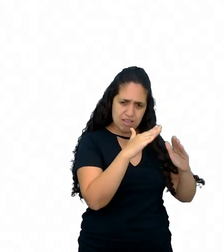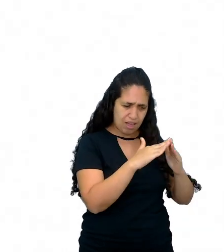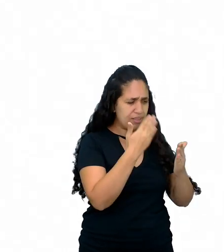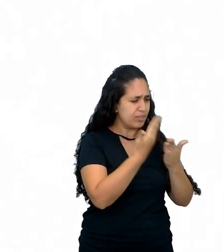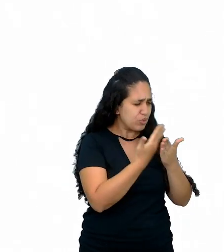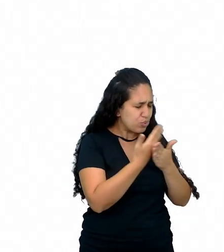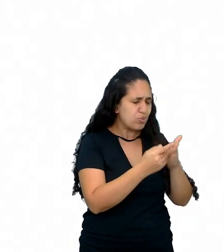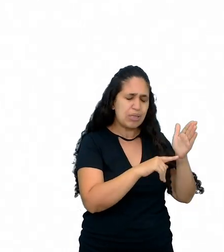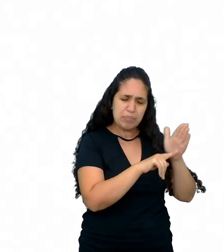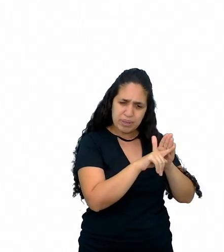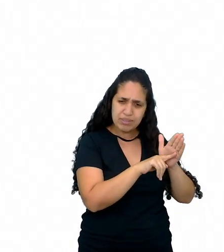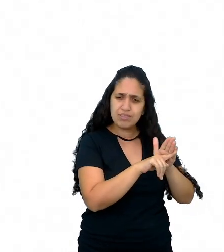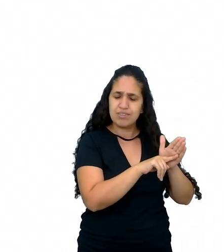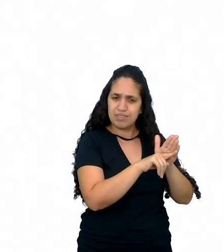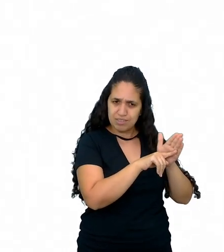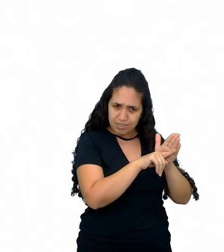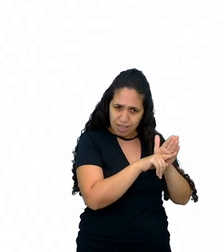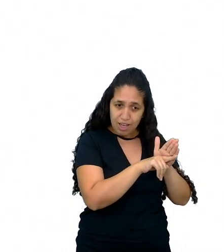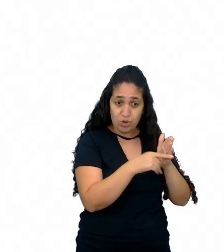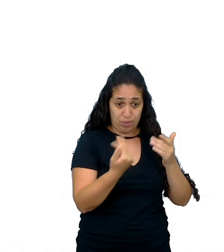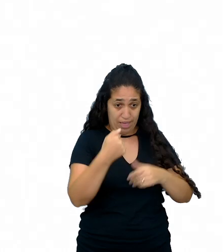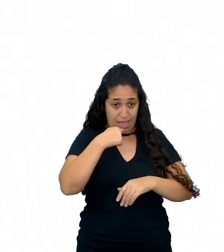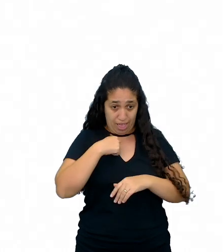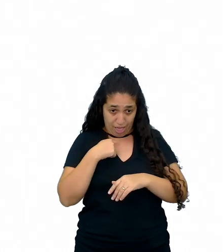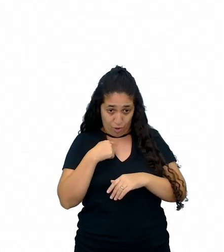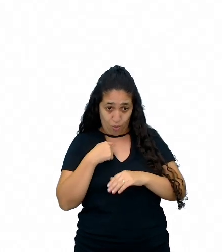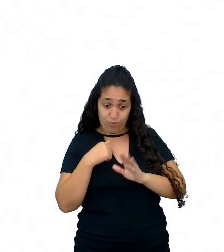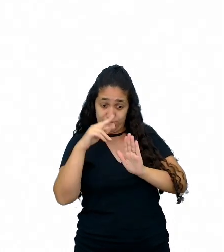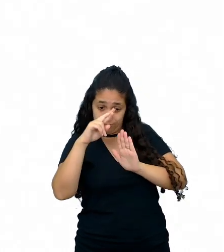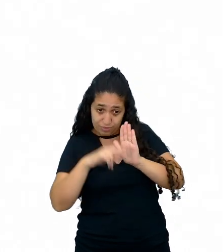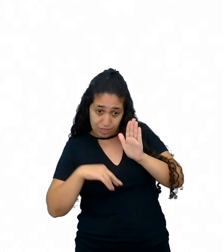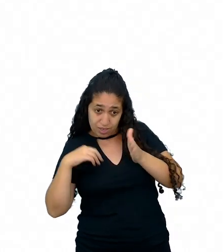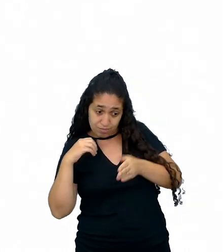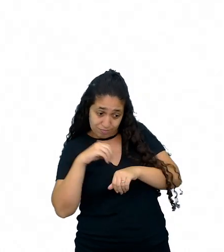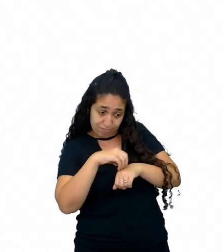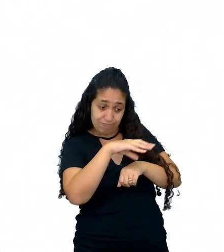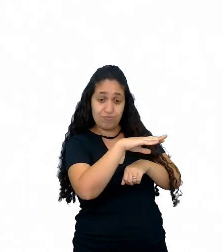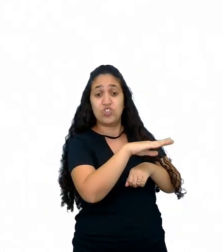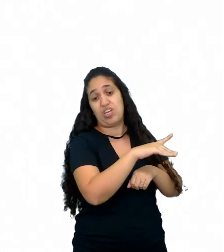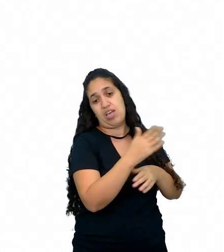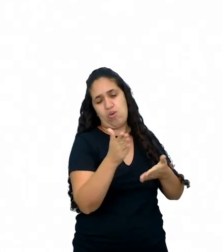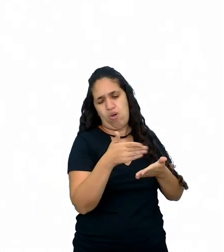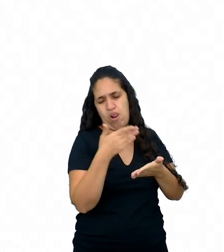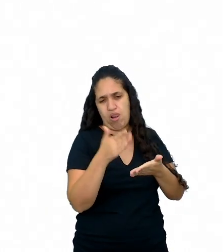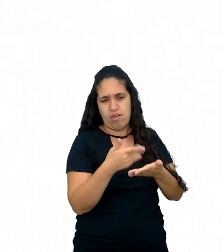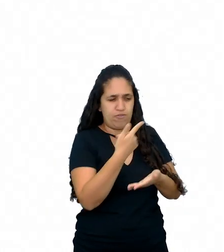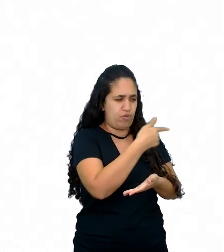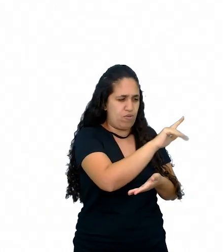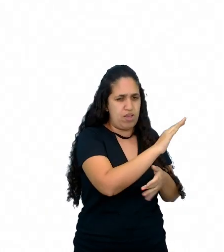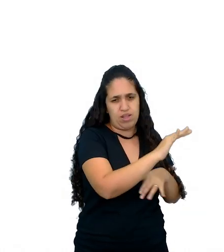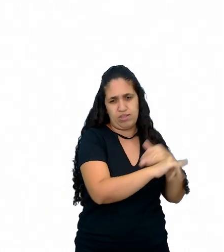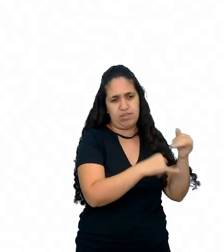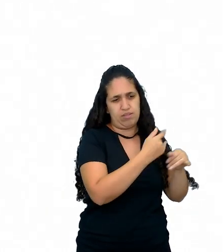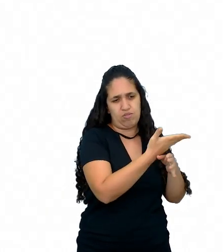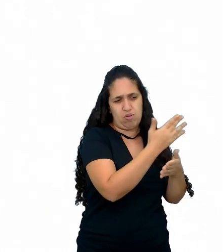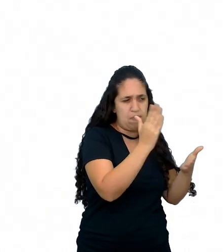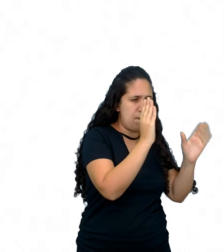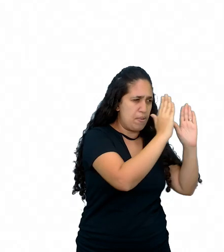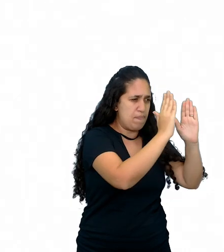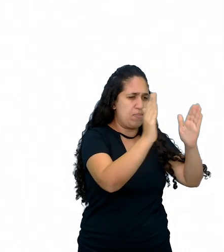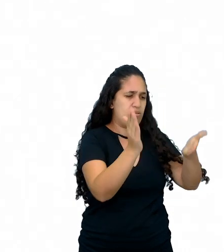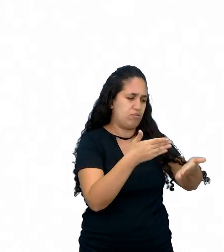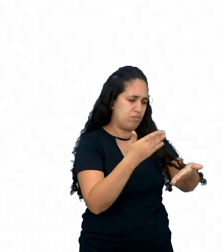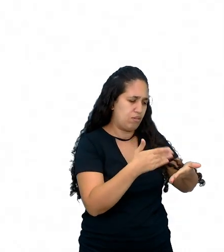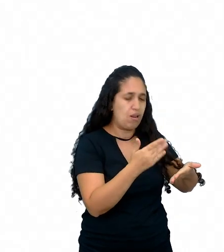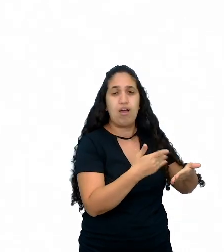já pesquisaram nas fontes que eu indiquei, ou em livros que eu indiquei, ou que eles foram pesquisar na biblioteca da escola,